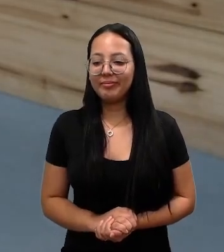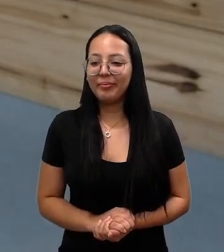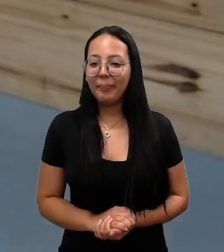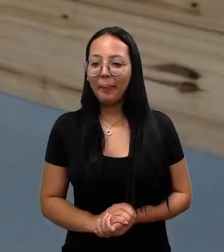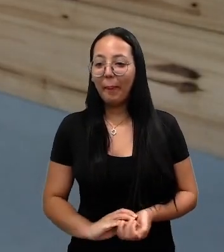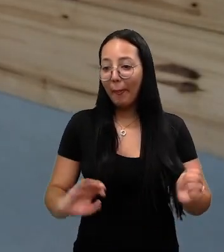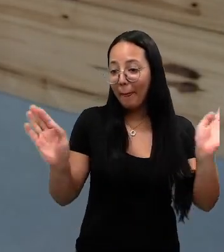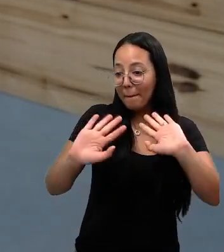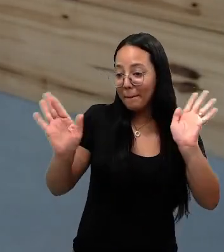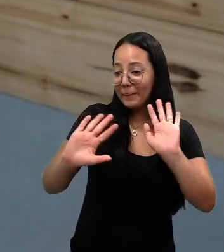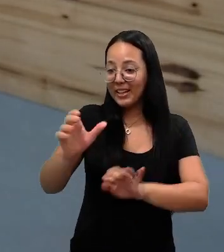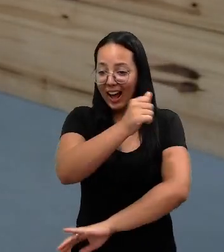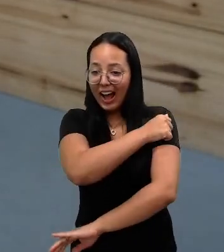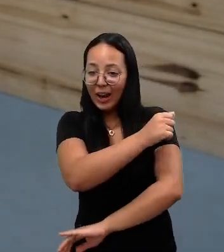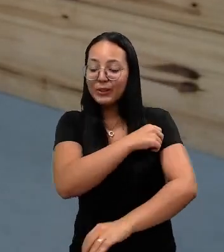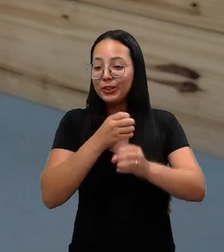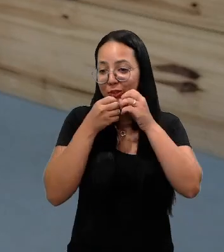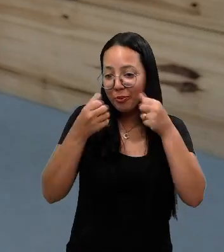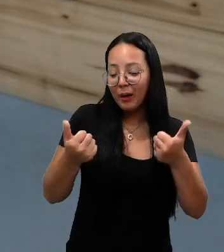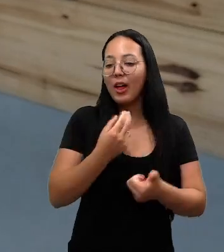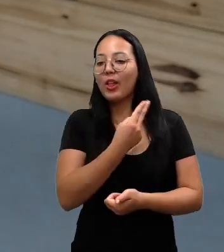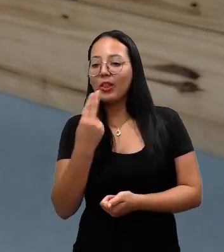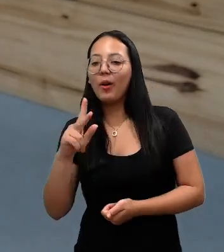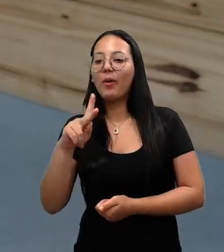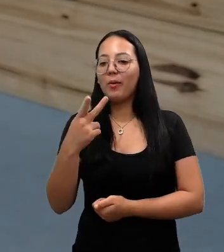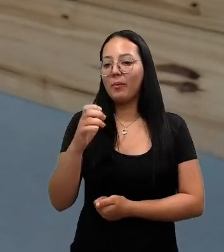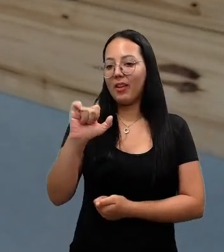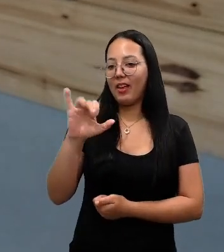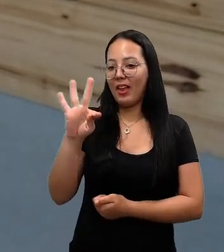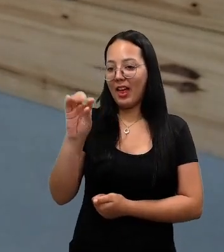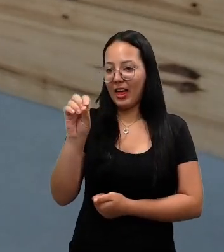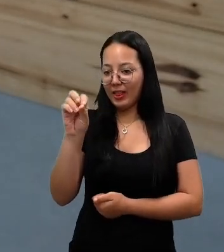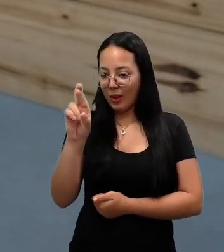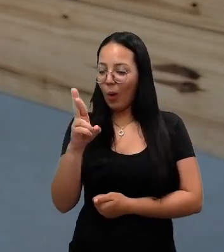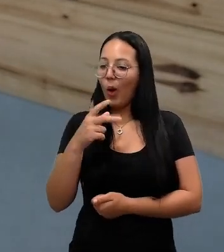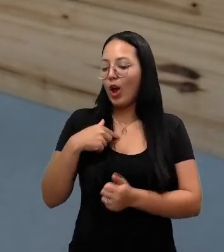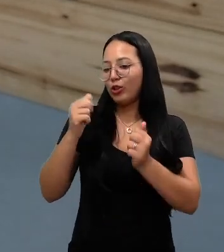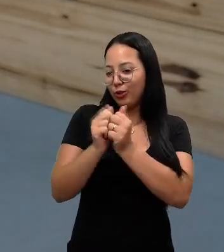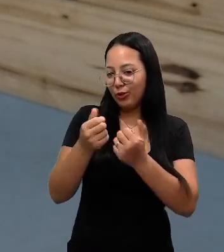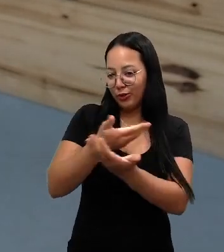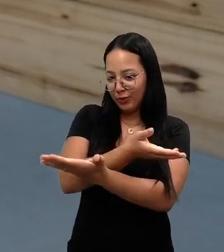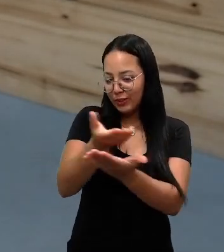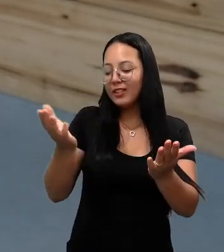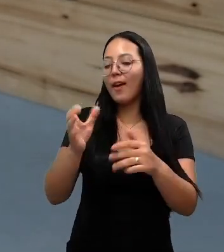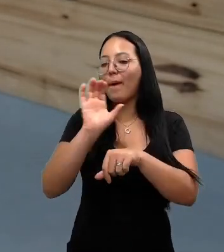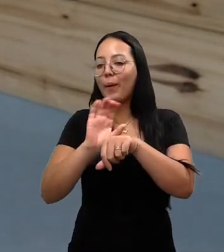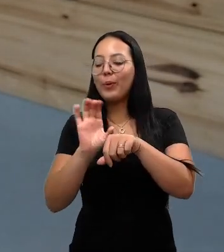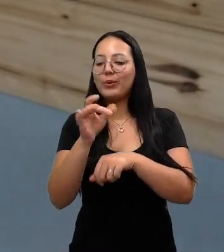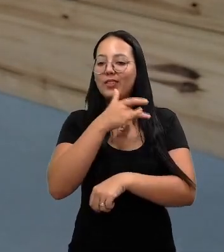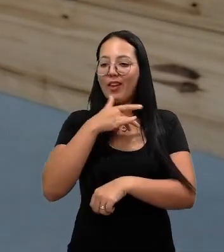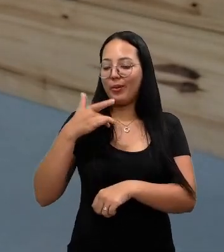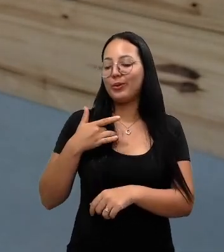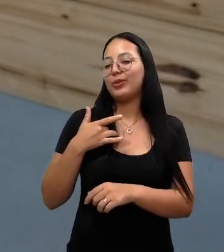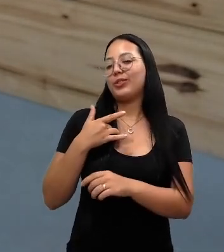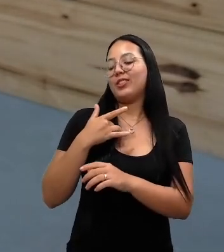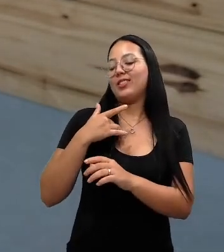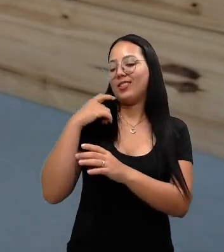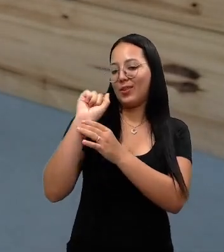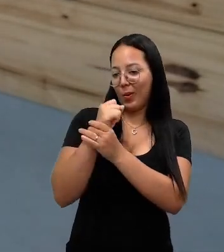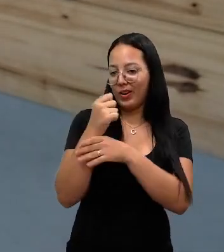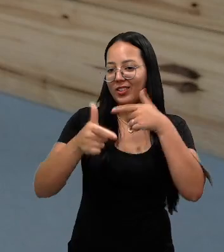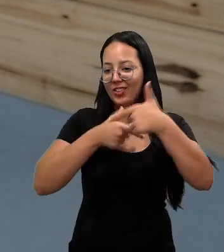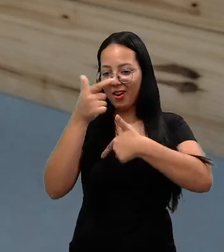E aí, estudante, tudo bom? Meu nome é Heitor, estou aqui junto contigo nesse curso de Saúde, Segurança do Trabalho, de Recursos